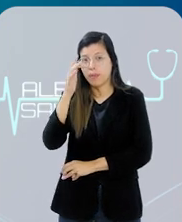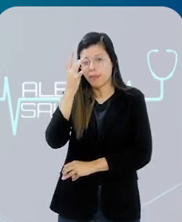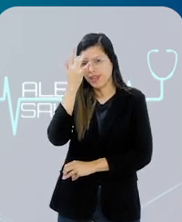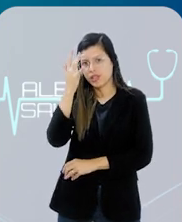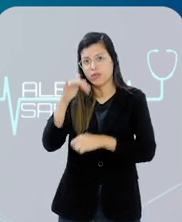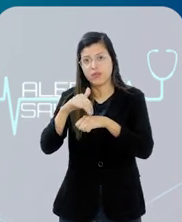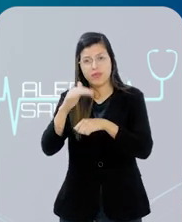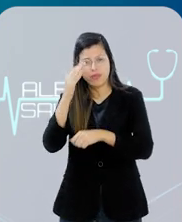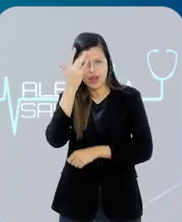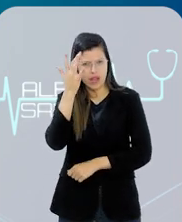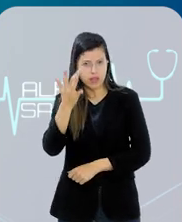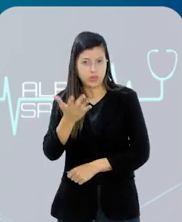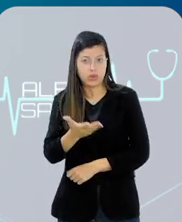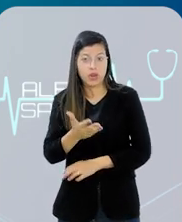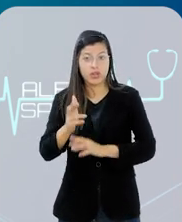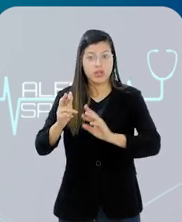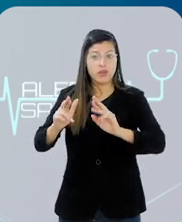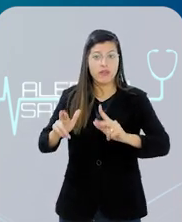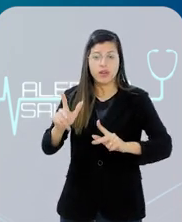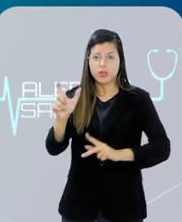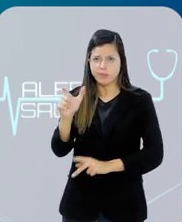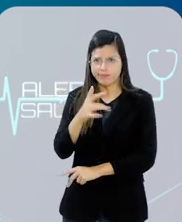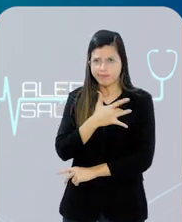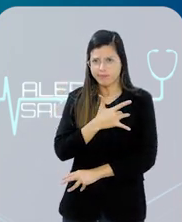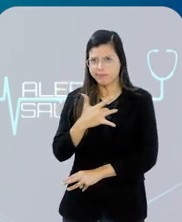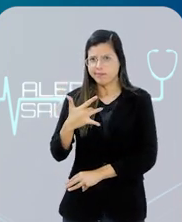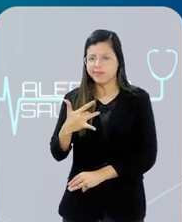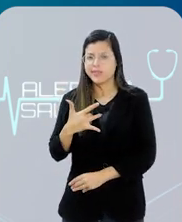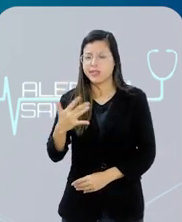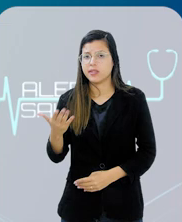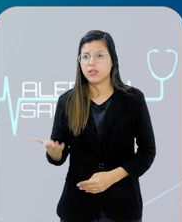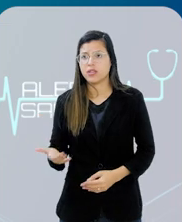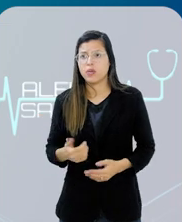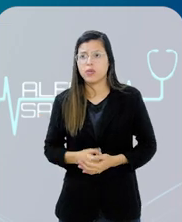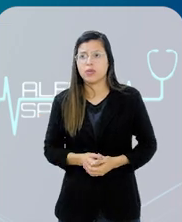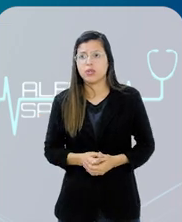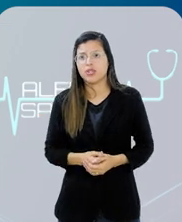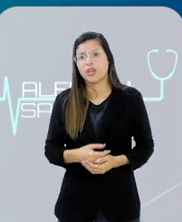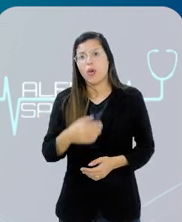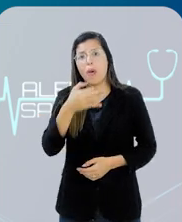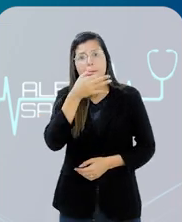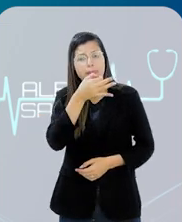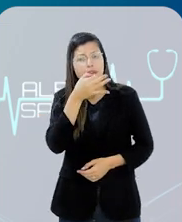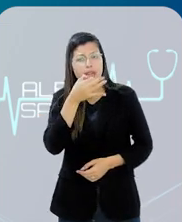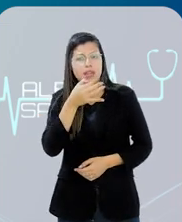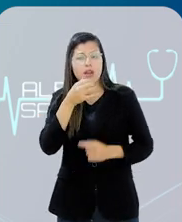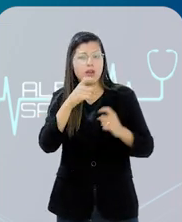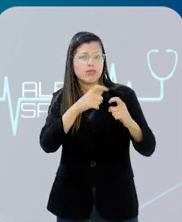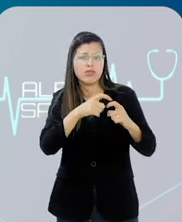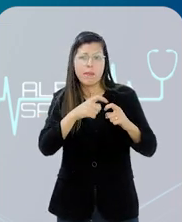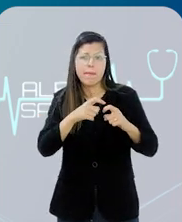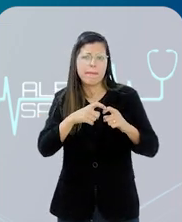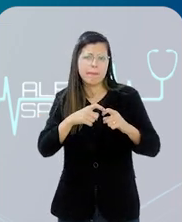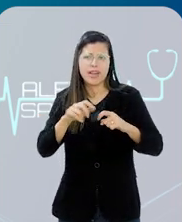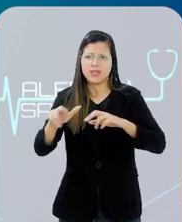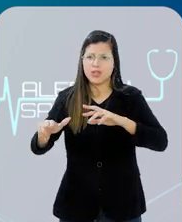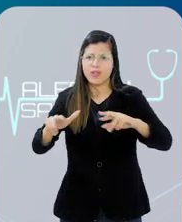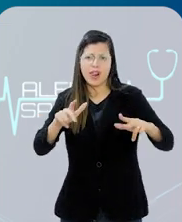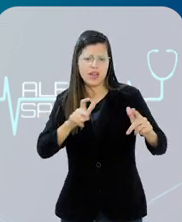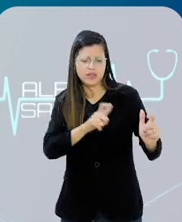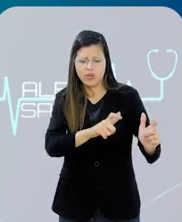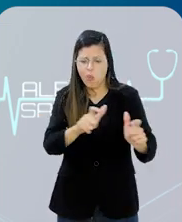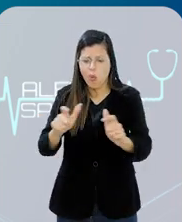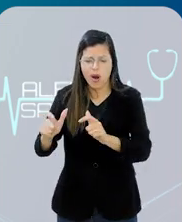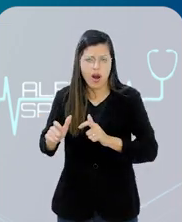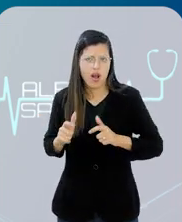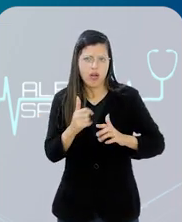facilita, diferente da saúde suplementar, que são opiniões de médicos distintos, às vezes até em